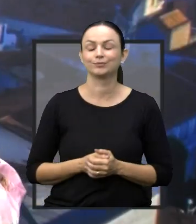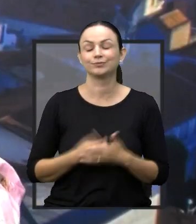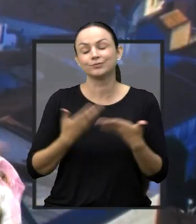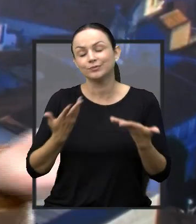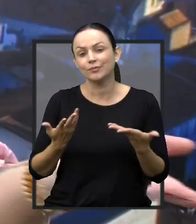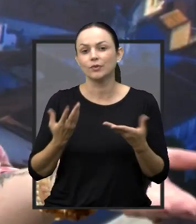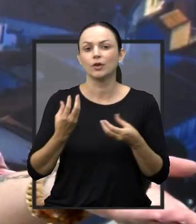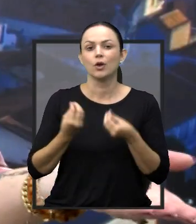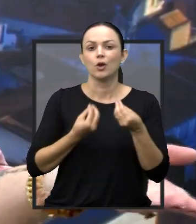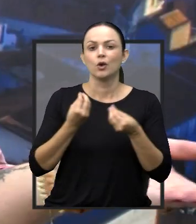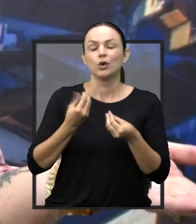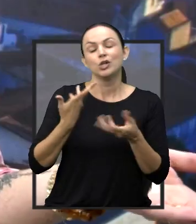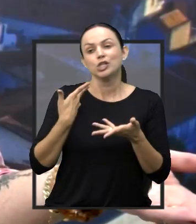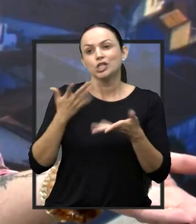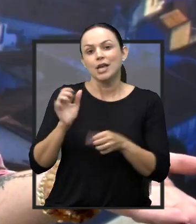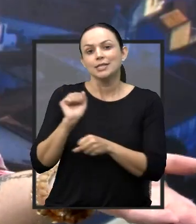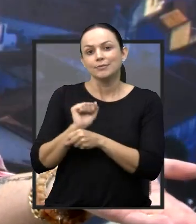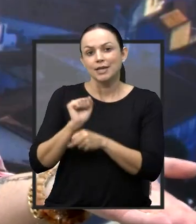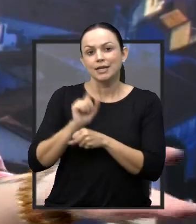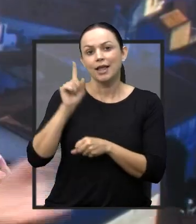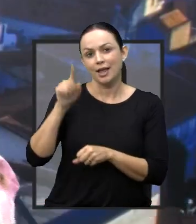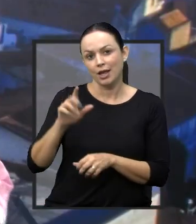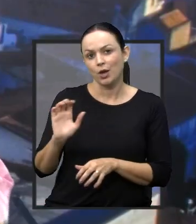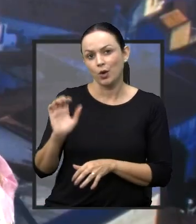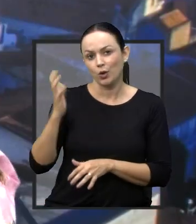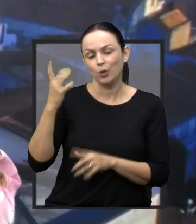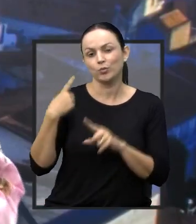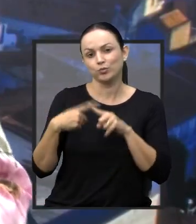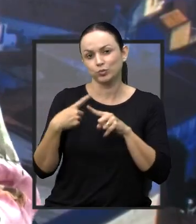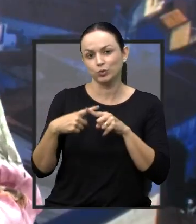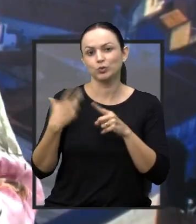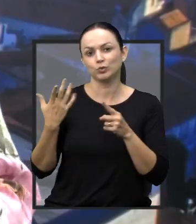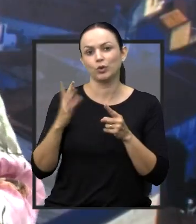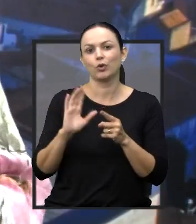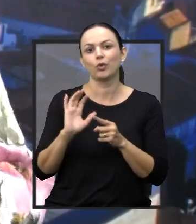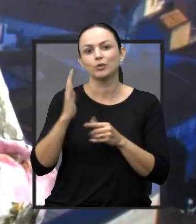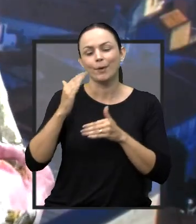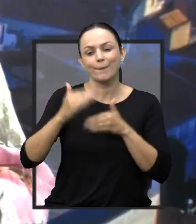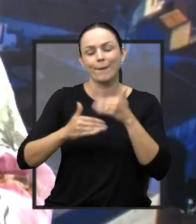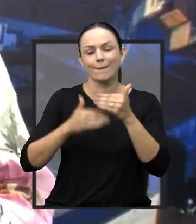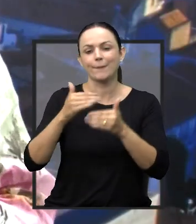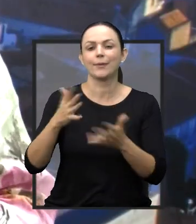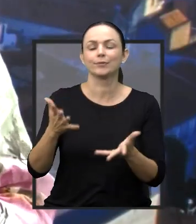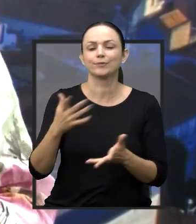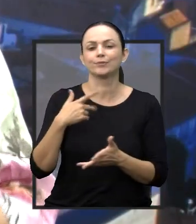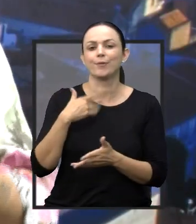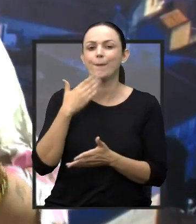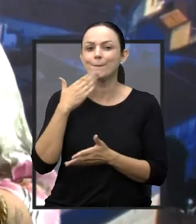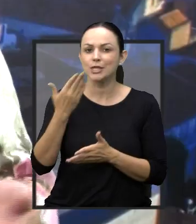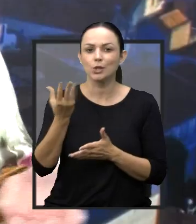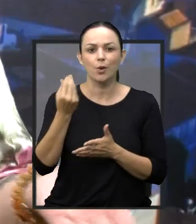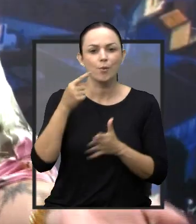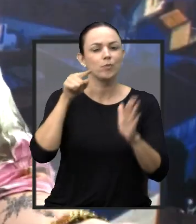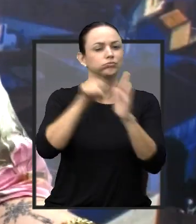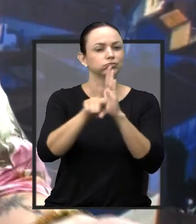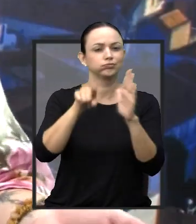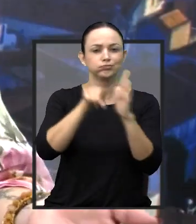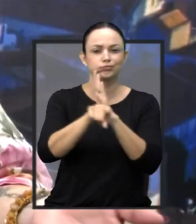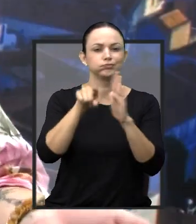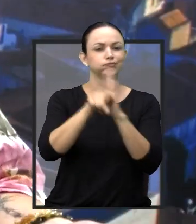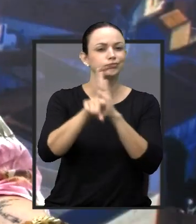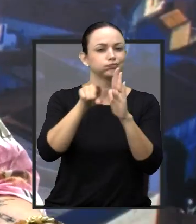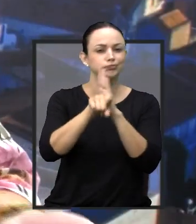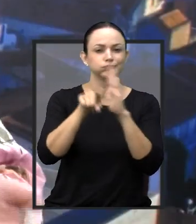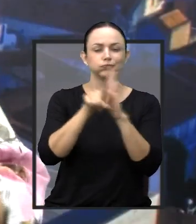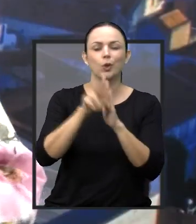como de outro modo nós já esperávamos que isso acontecesse, até pelo desenrolar dos fatos, pedimos muitas oitivas, inclusive dos donos,